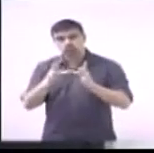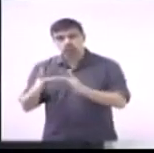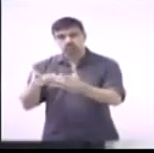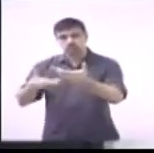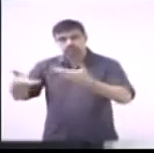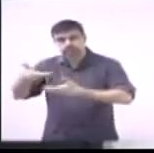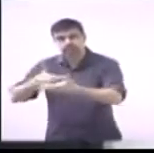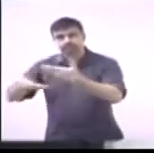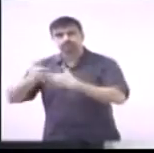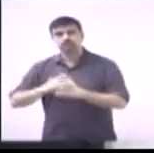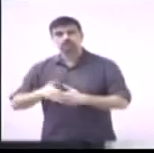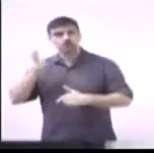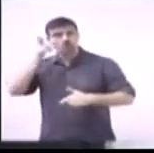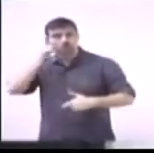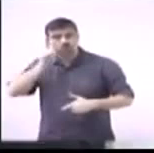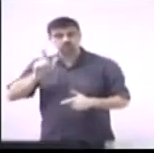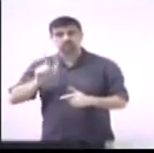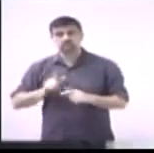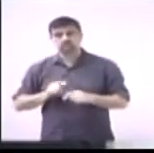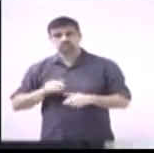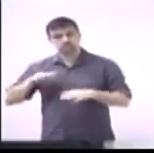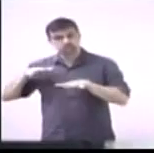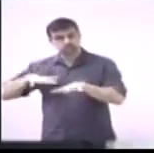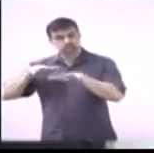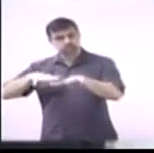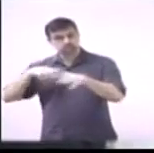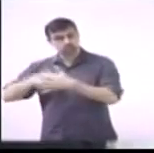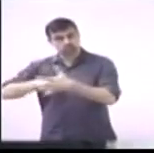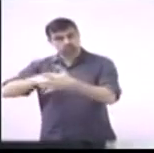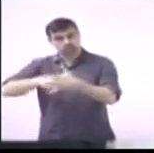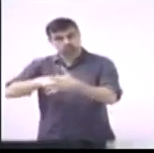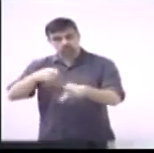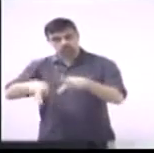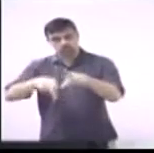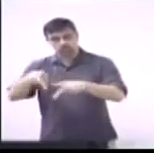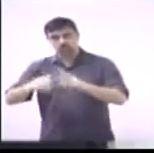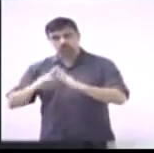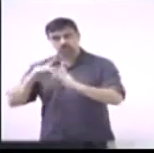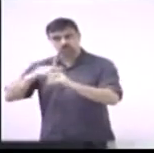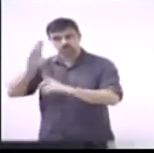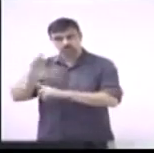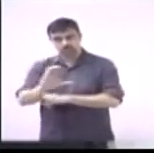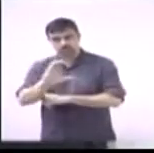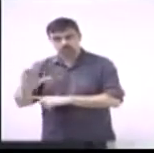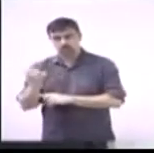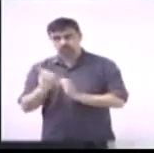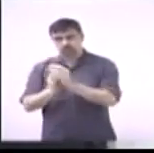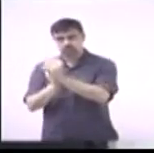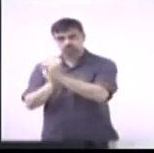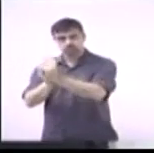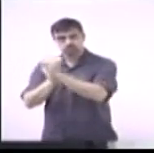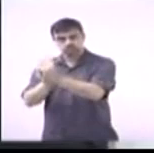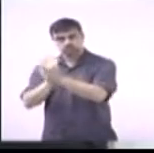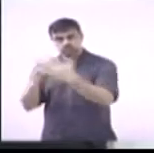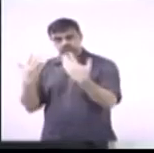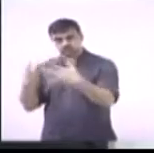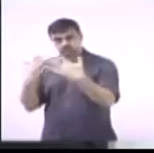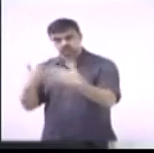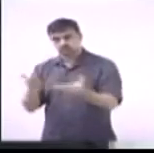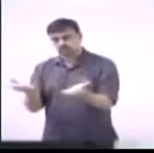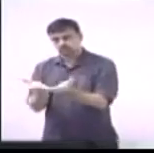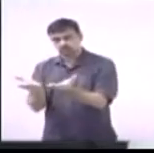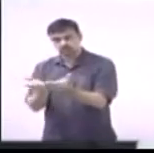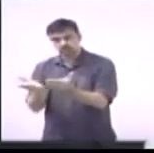Isso é o resultado da mobilização do povo. Então, quero parabenizar toda a Igreja Católica, os